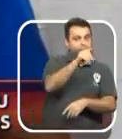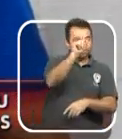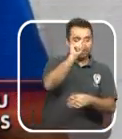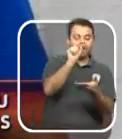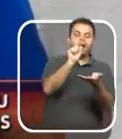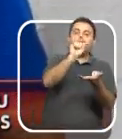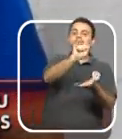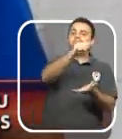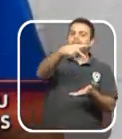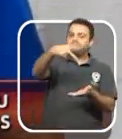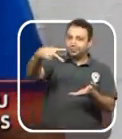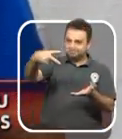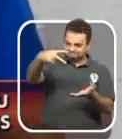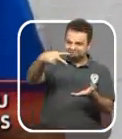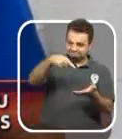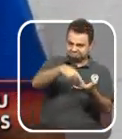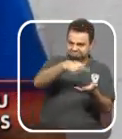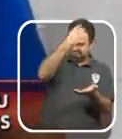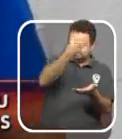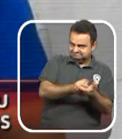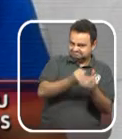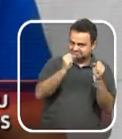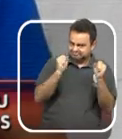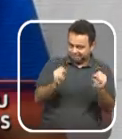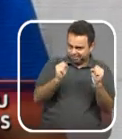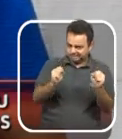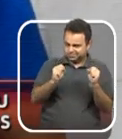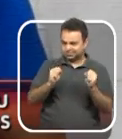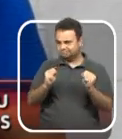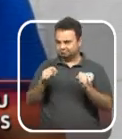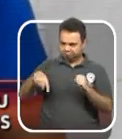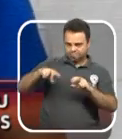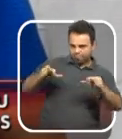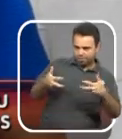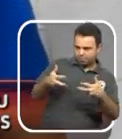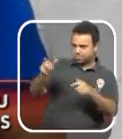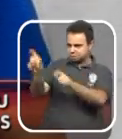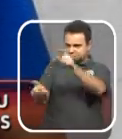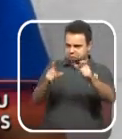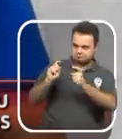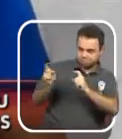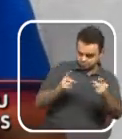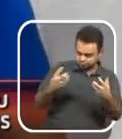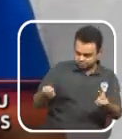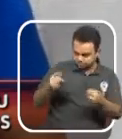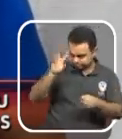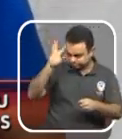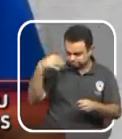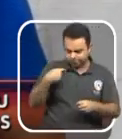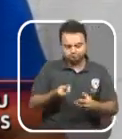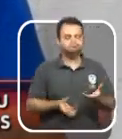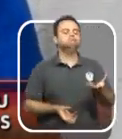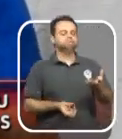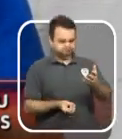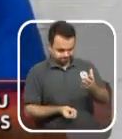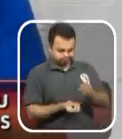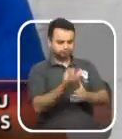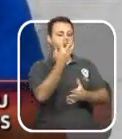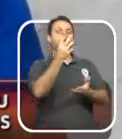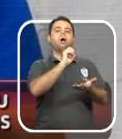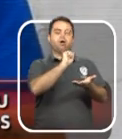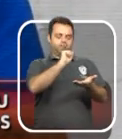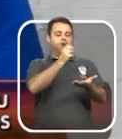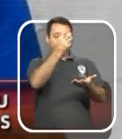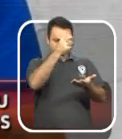Então a economia de papéis é enorme, quer dizer, um ganho ambiental e além da maior transparência e uma